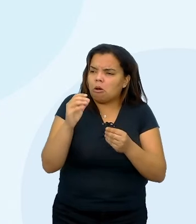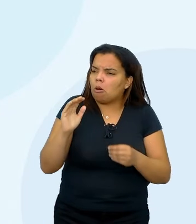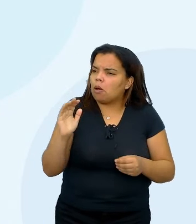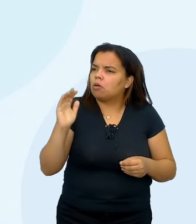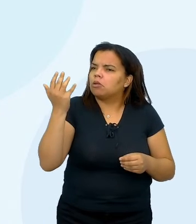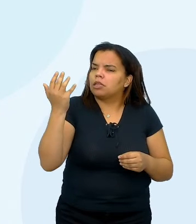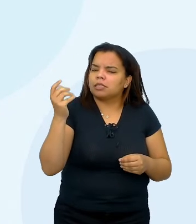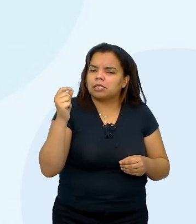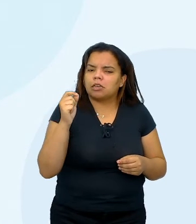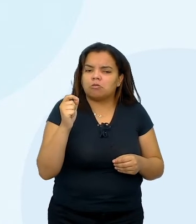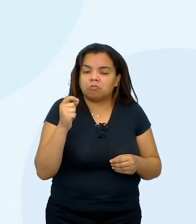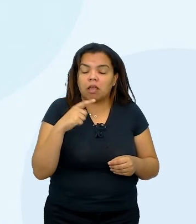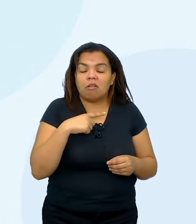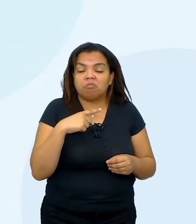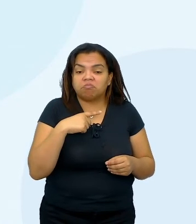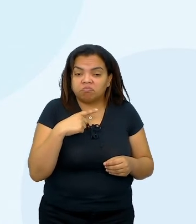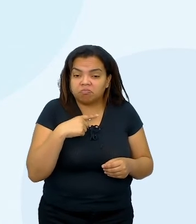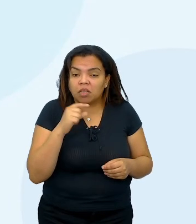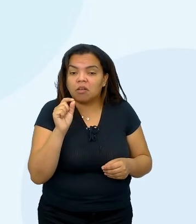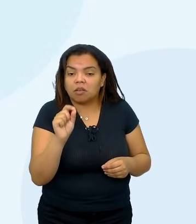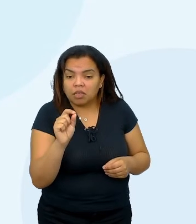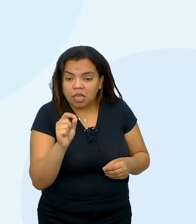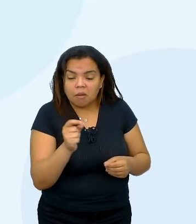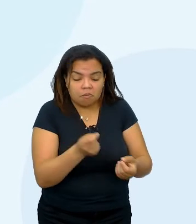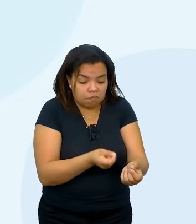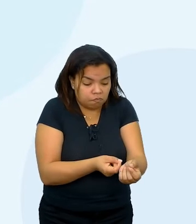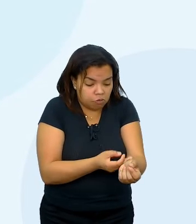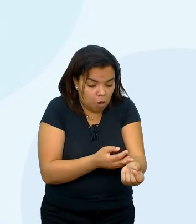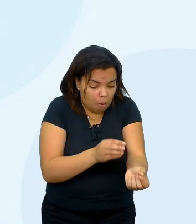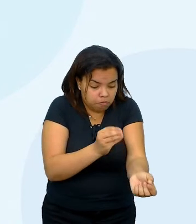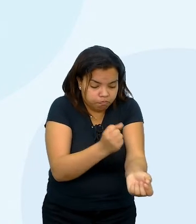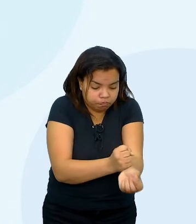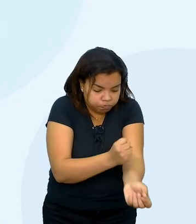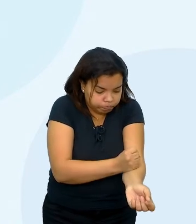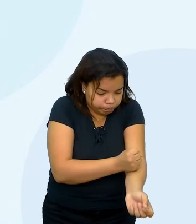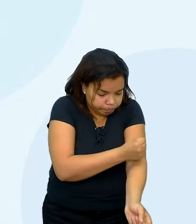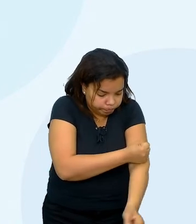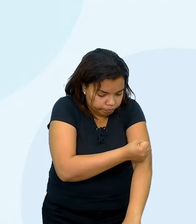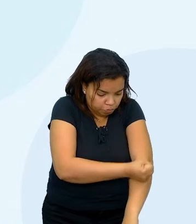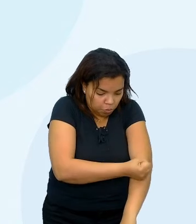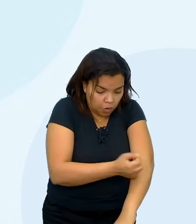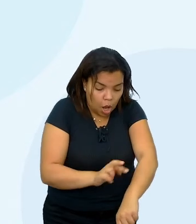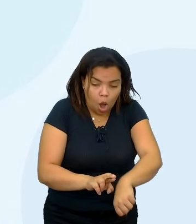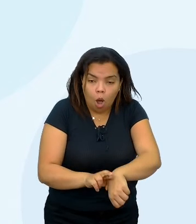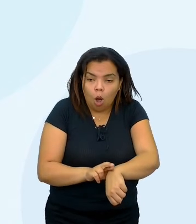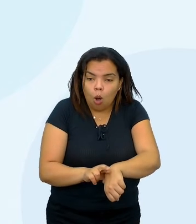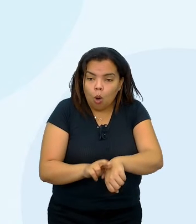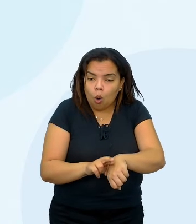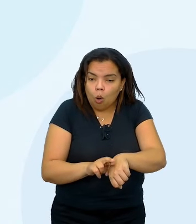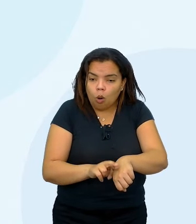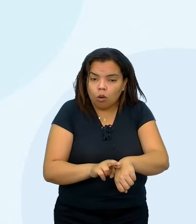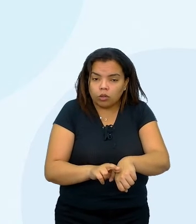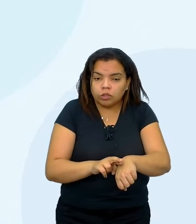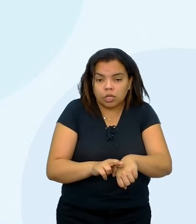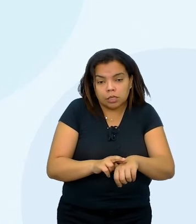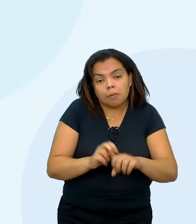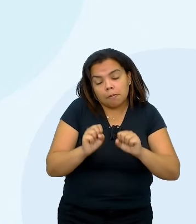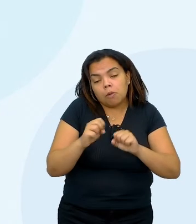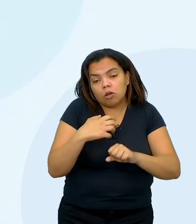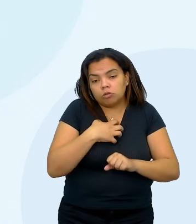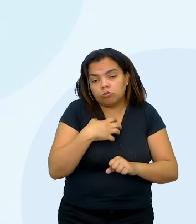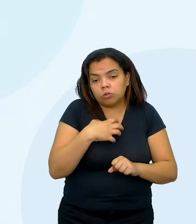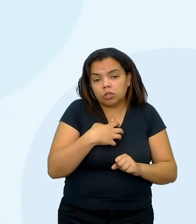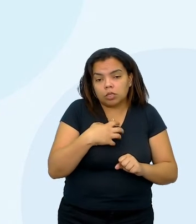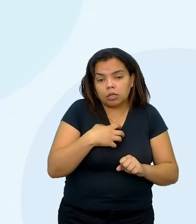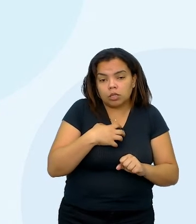aconteceu e justamente começam a formar manchas roxas ali pela pele. Isso pode ser um sintoma de